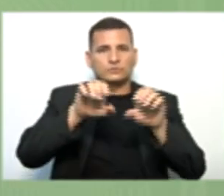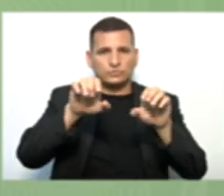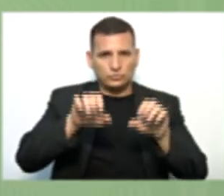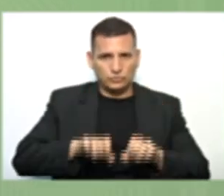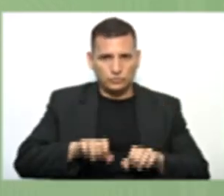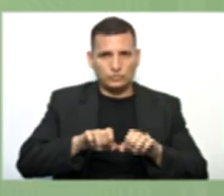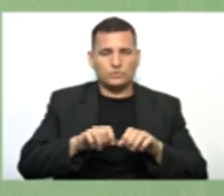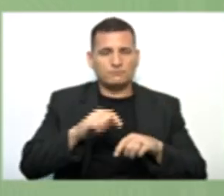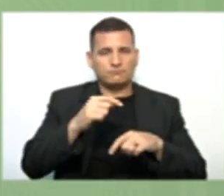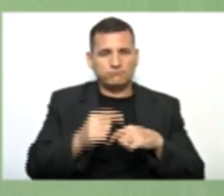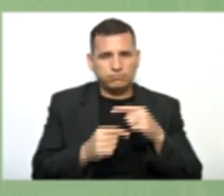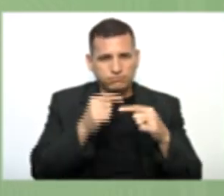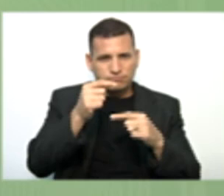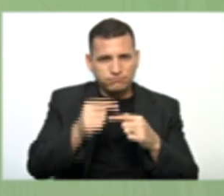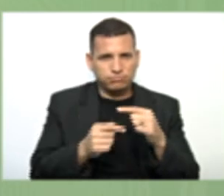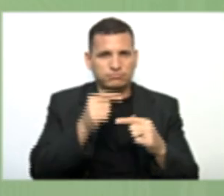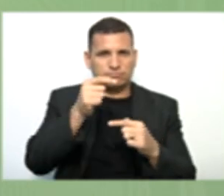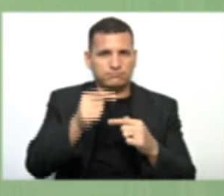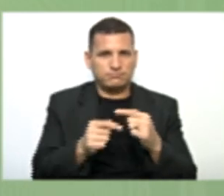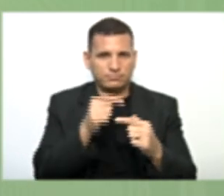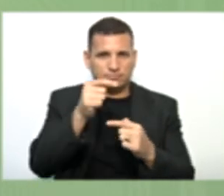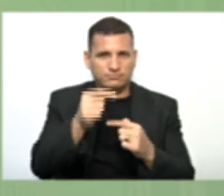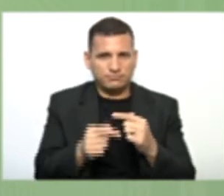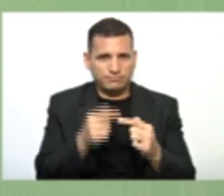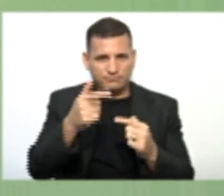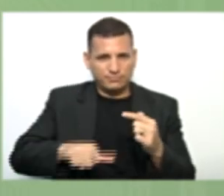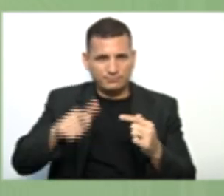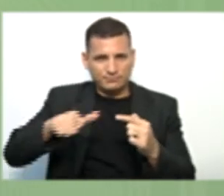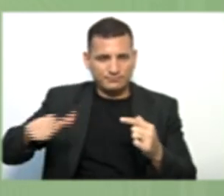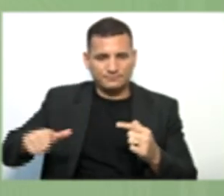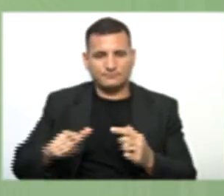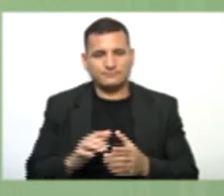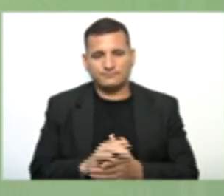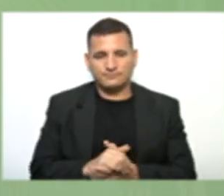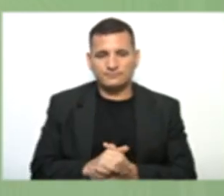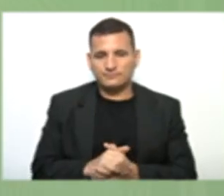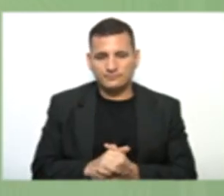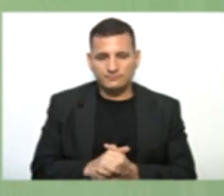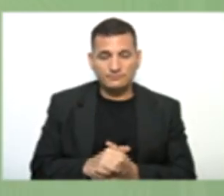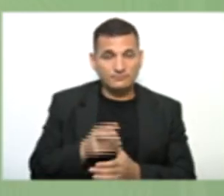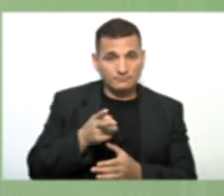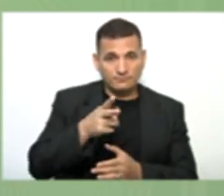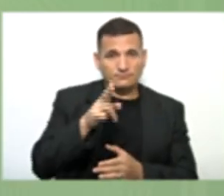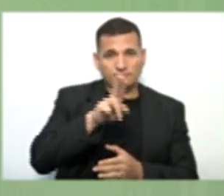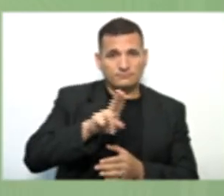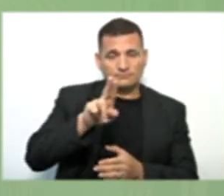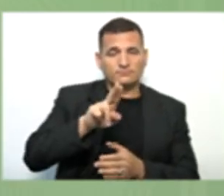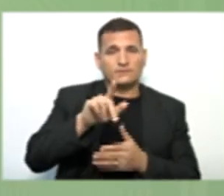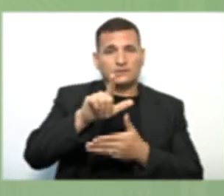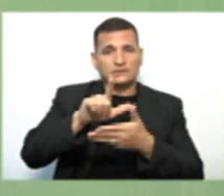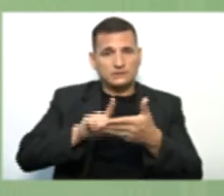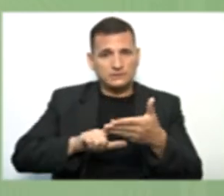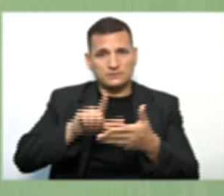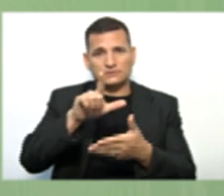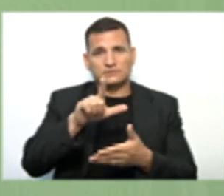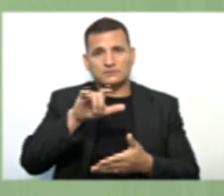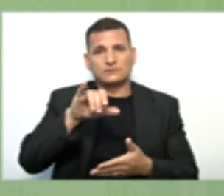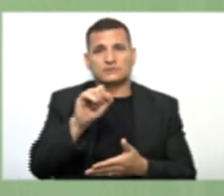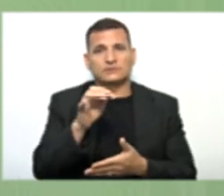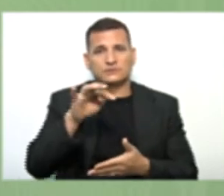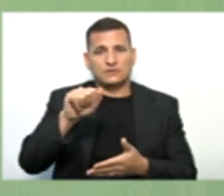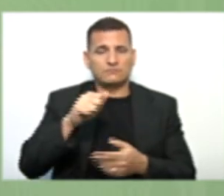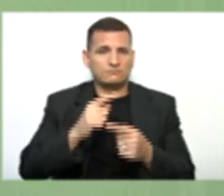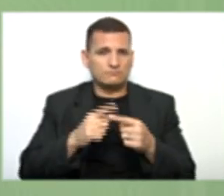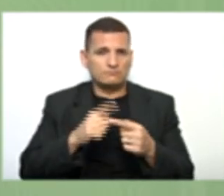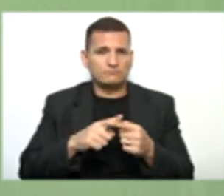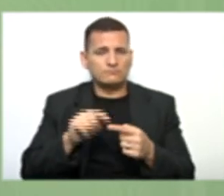listas de repetição, tá? Ou listas e estrutura de repetição, perdão. A gente vai continuar usando lista porque a gente vai usar um tipo de laço